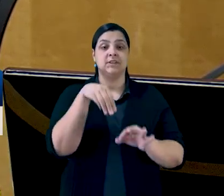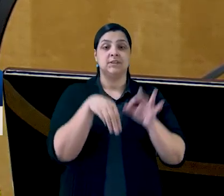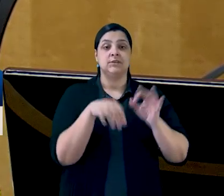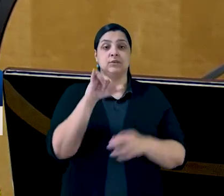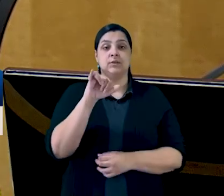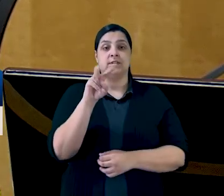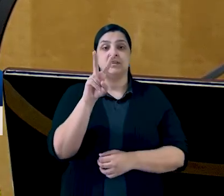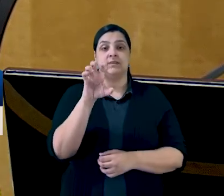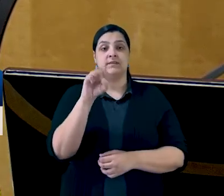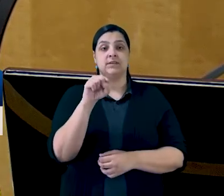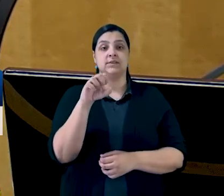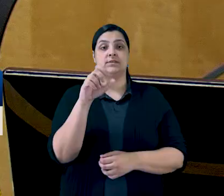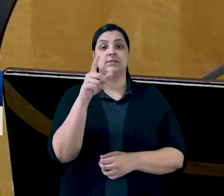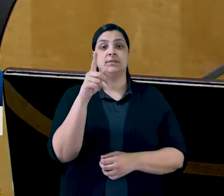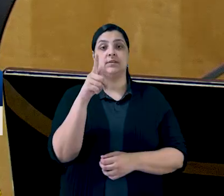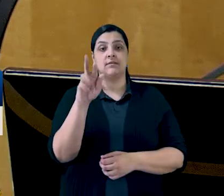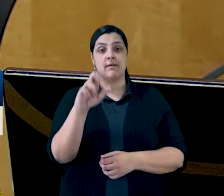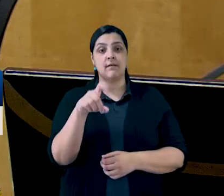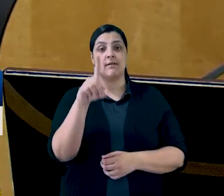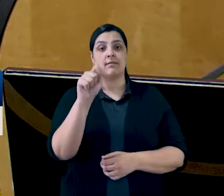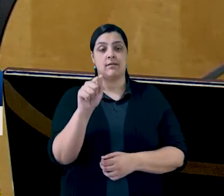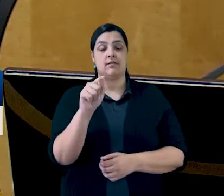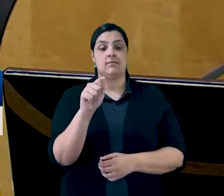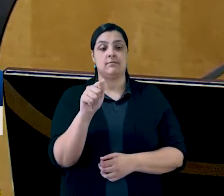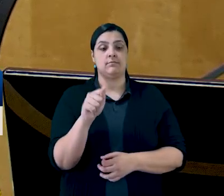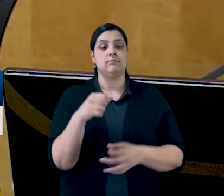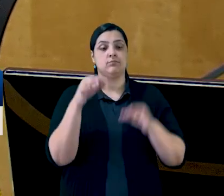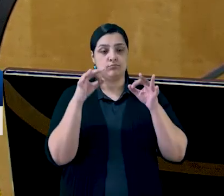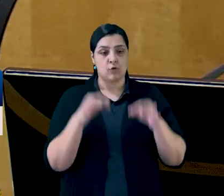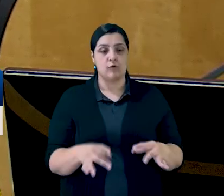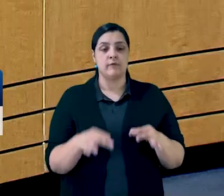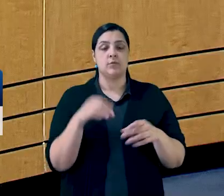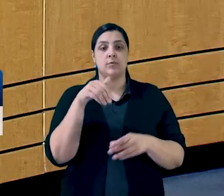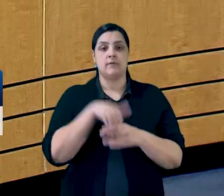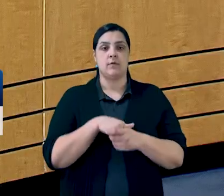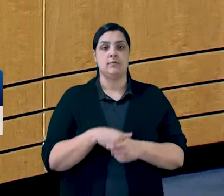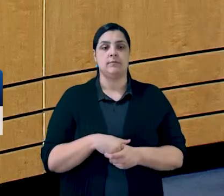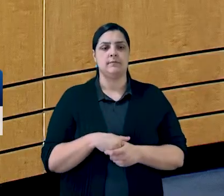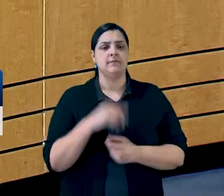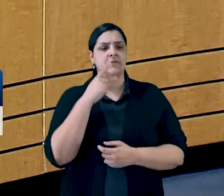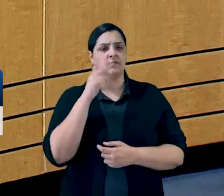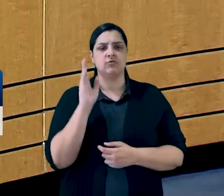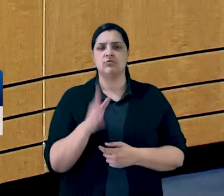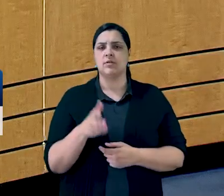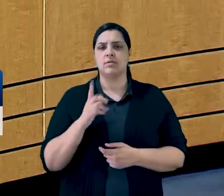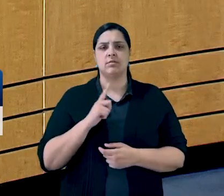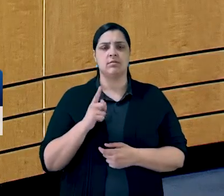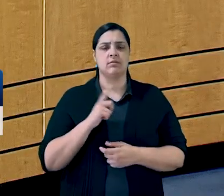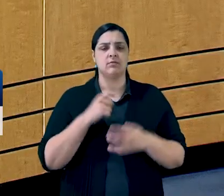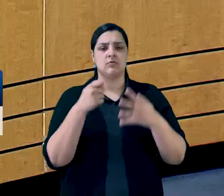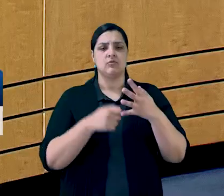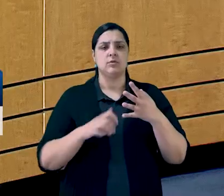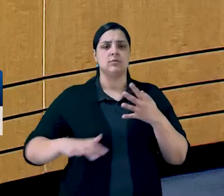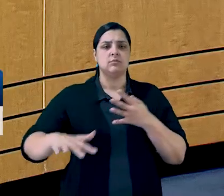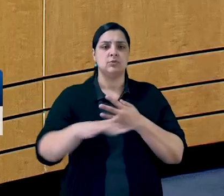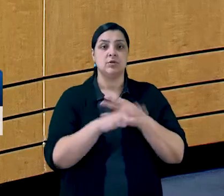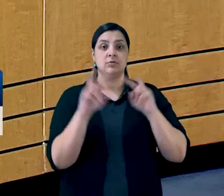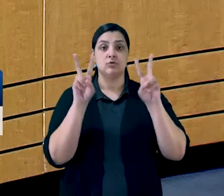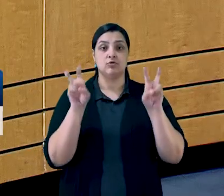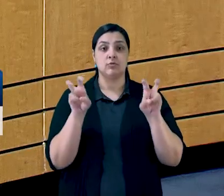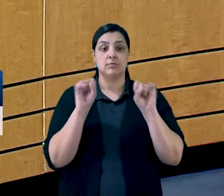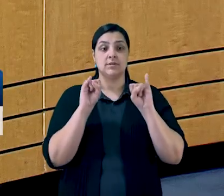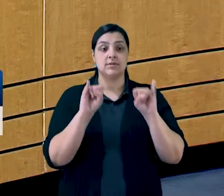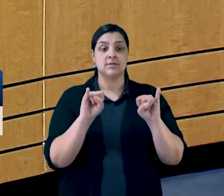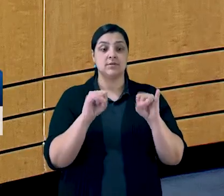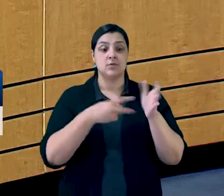TST, ministro Ives Gandra, reafirmou em sessão o voto. Ele considerou que já existe jurisprudência pacífica a respeito